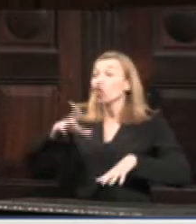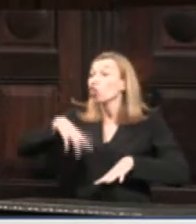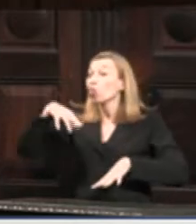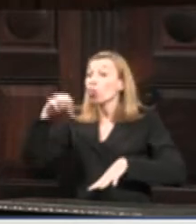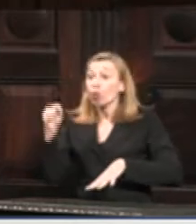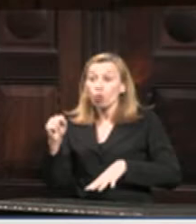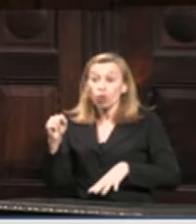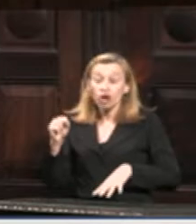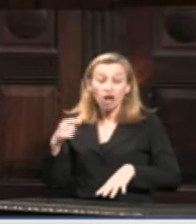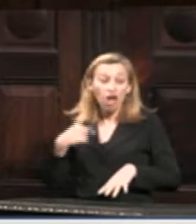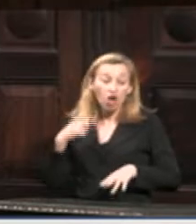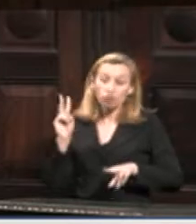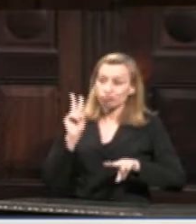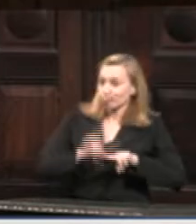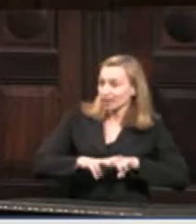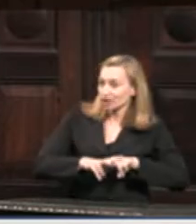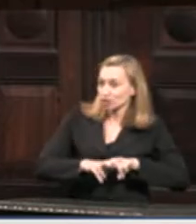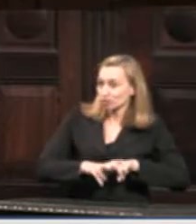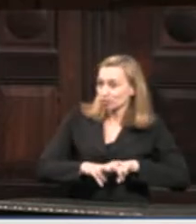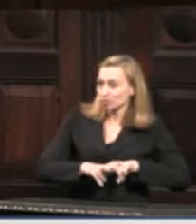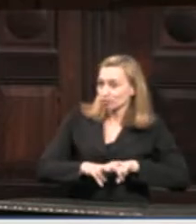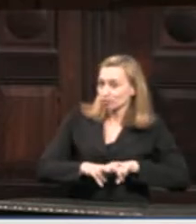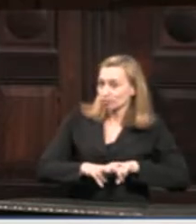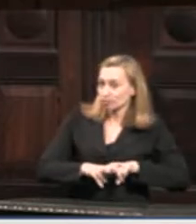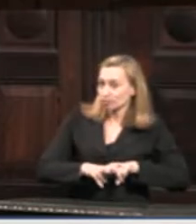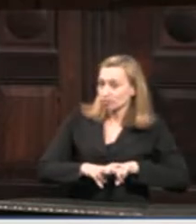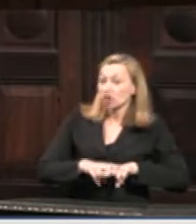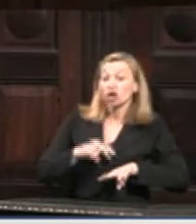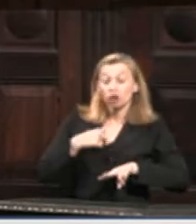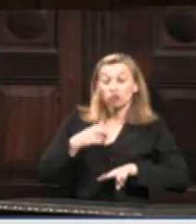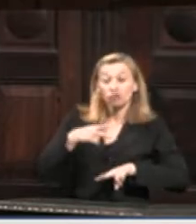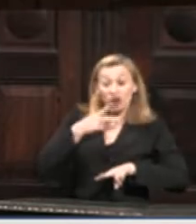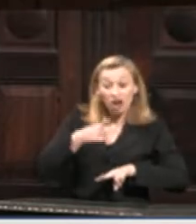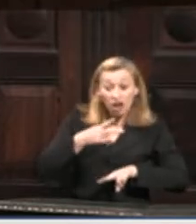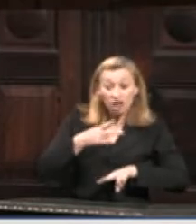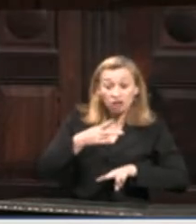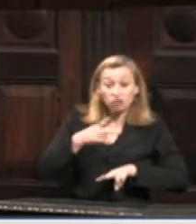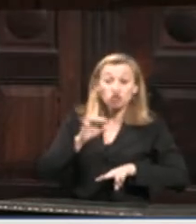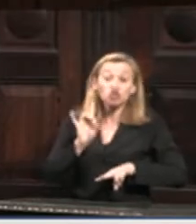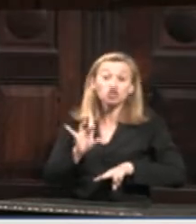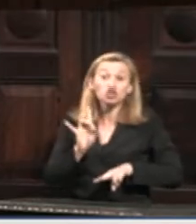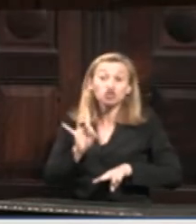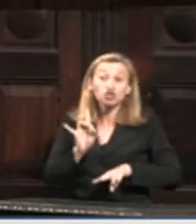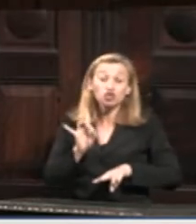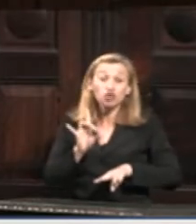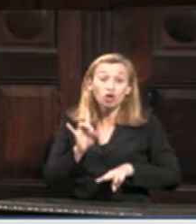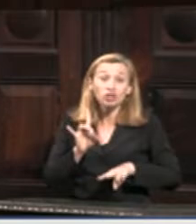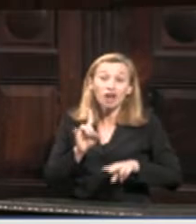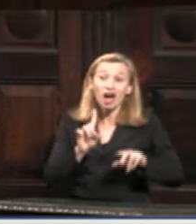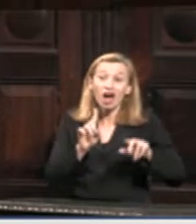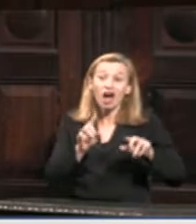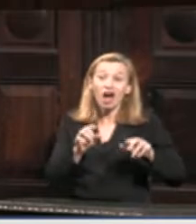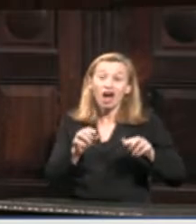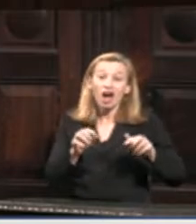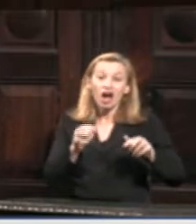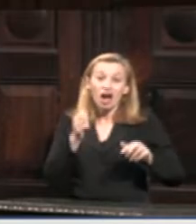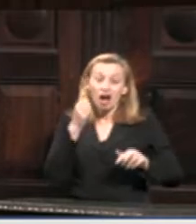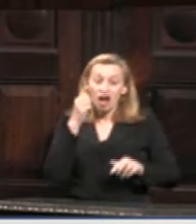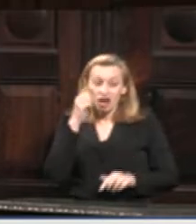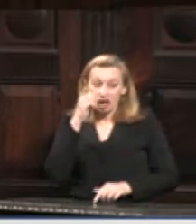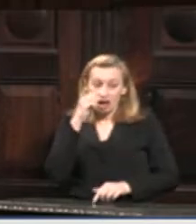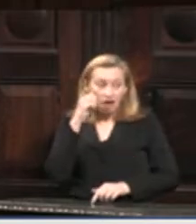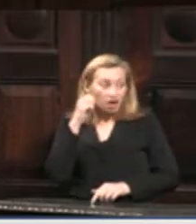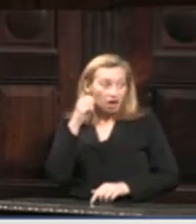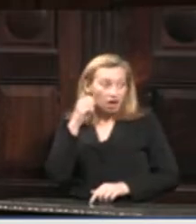inquérito criminal na minha vida. Não estou falando processo criminal não, estou falando inquérito. Para quem não é versado na área